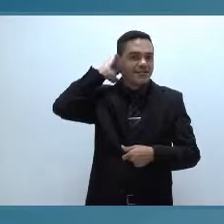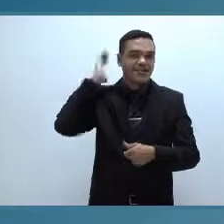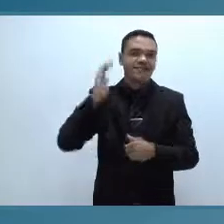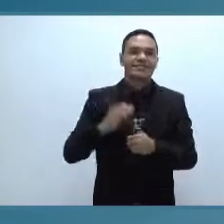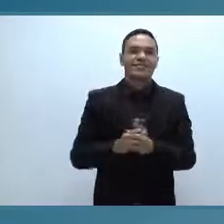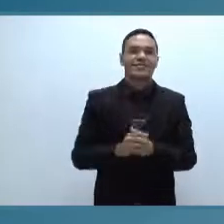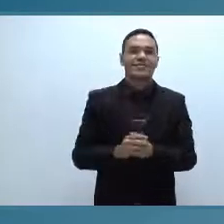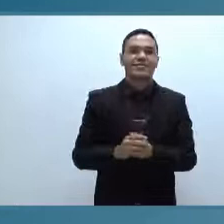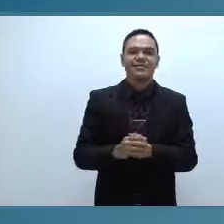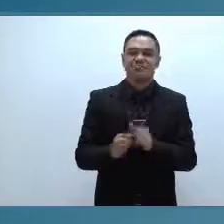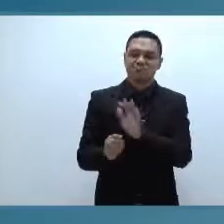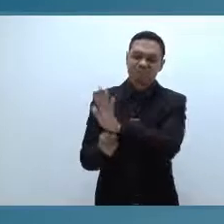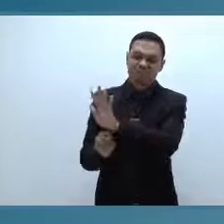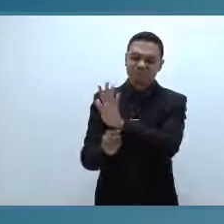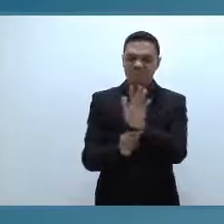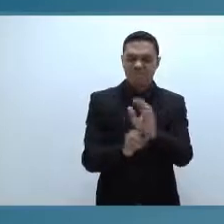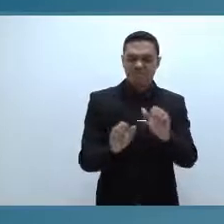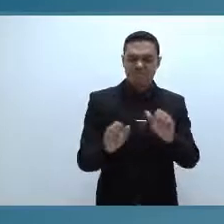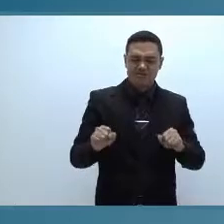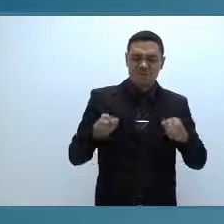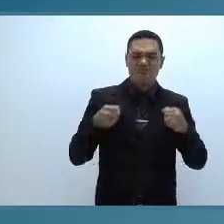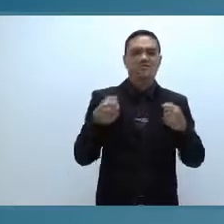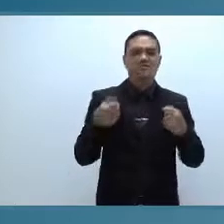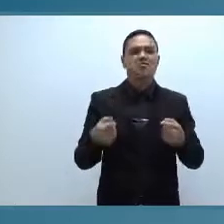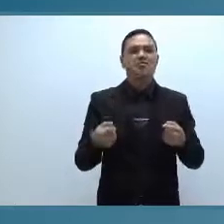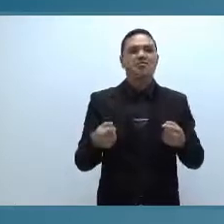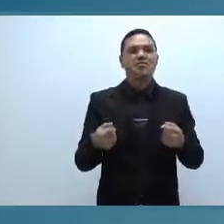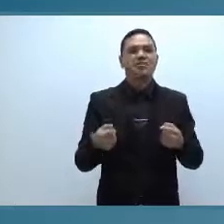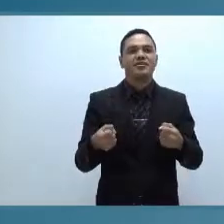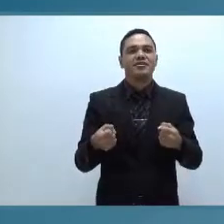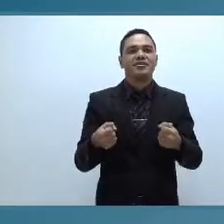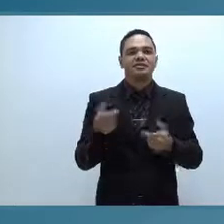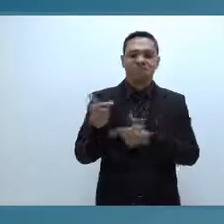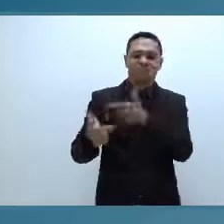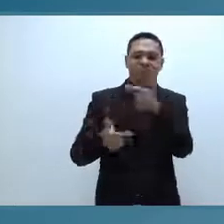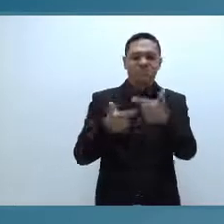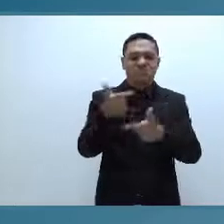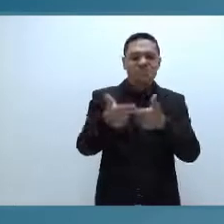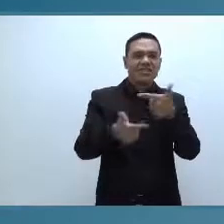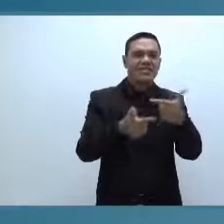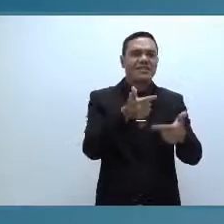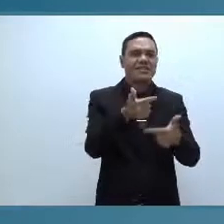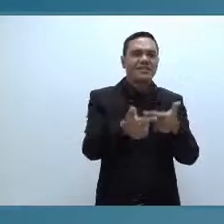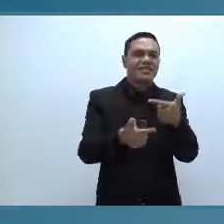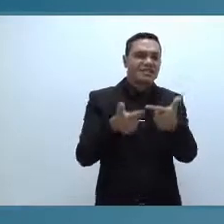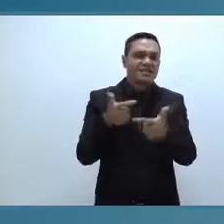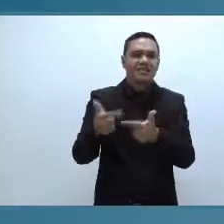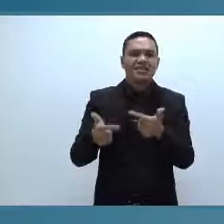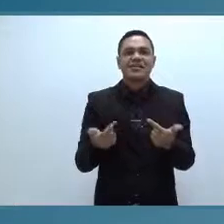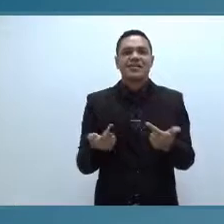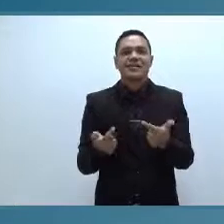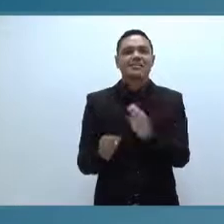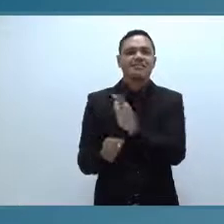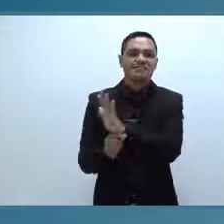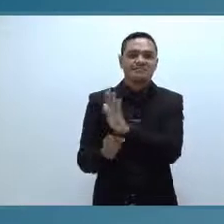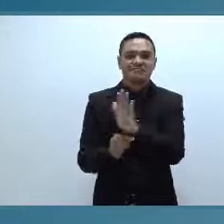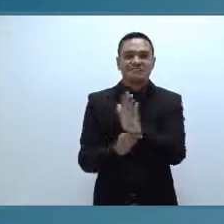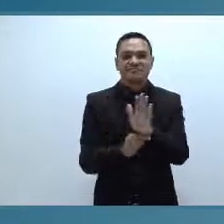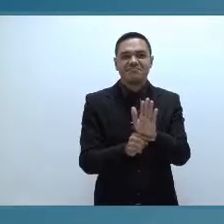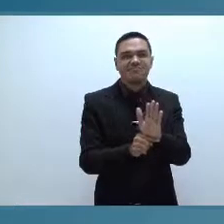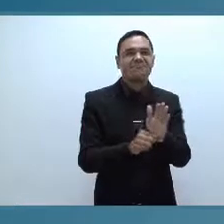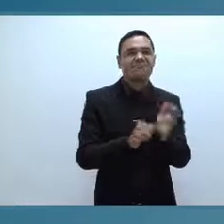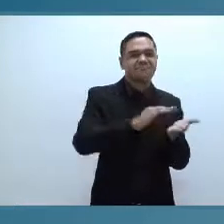ajudam, que estão ali na ponta trabalhando para atender e fazer a entrega da